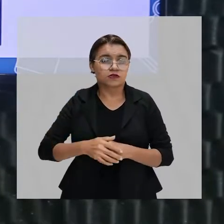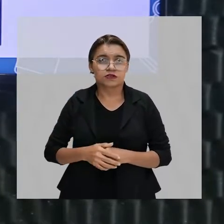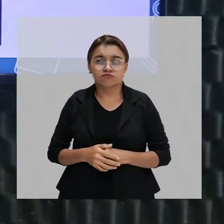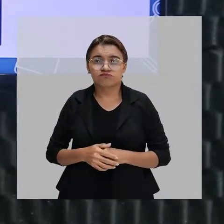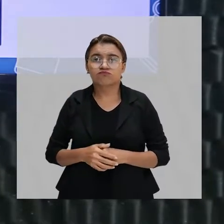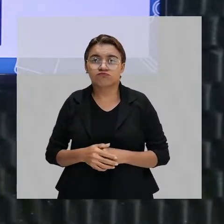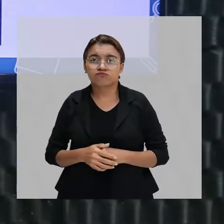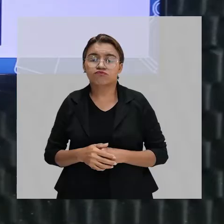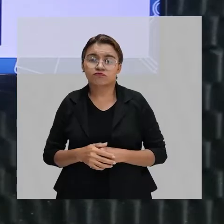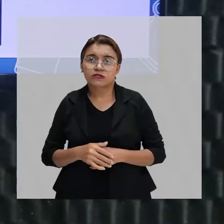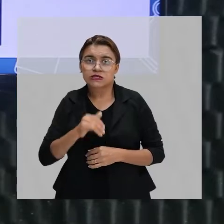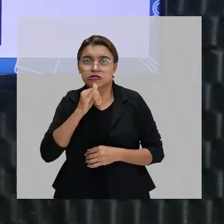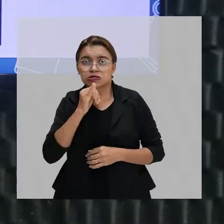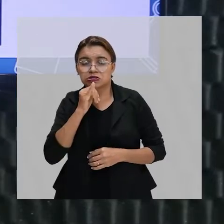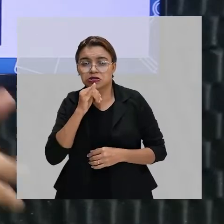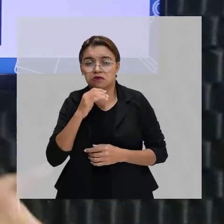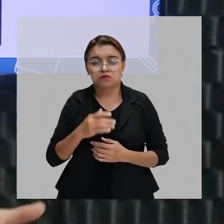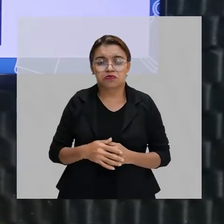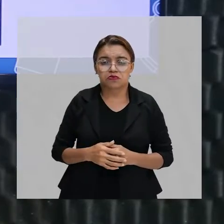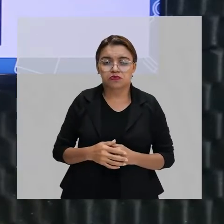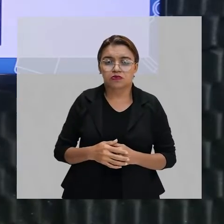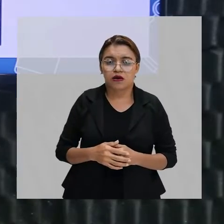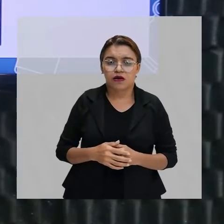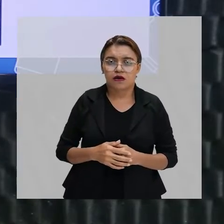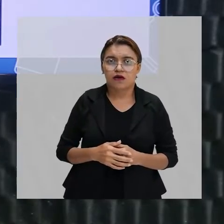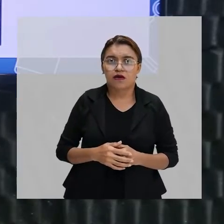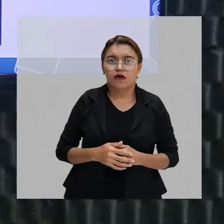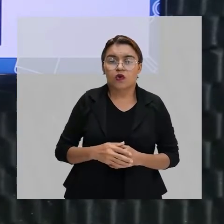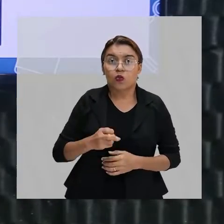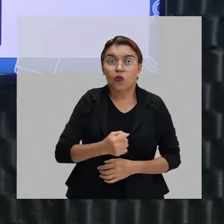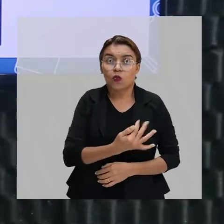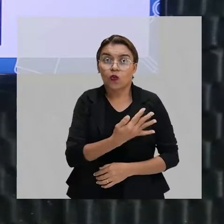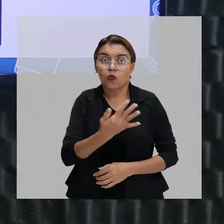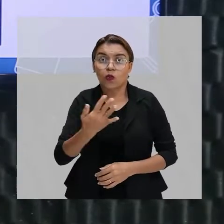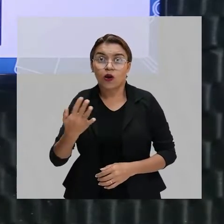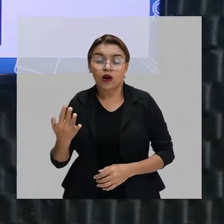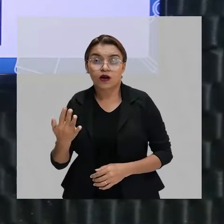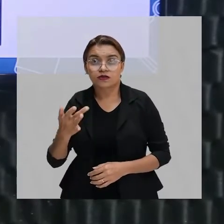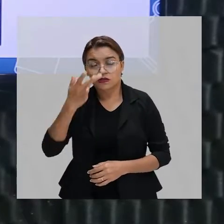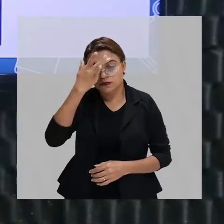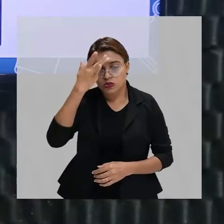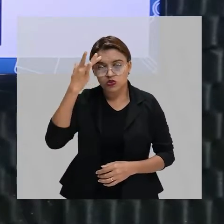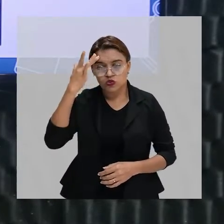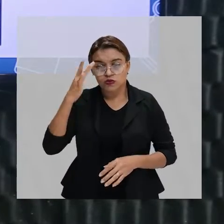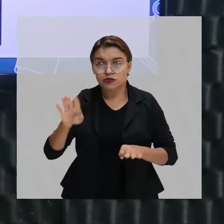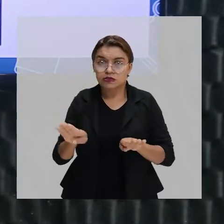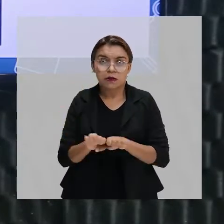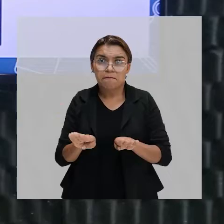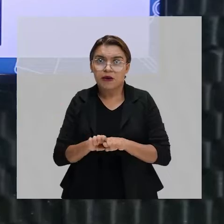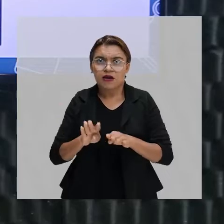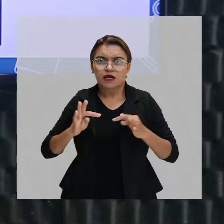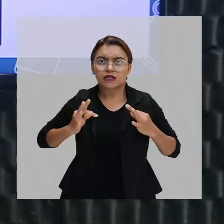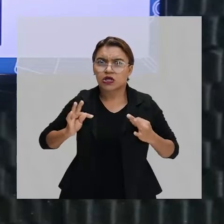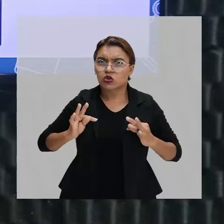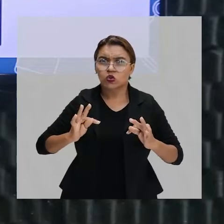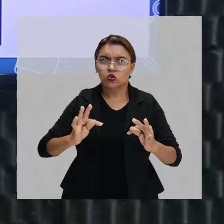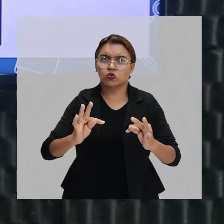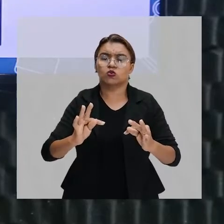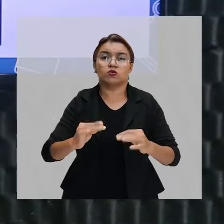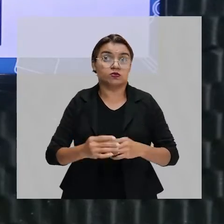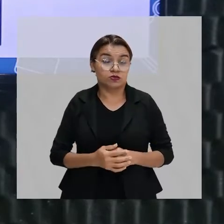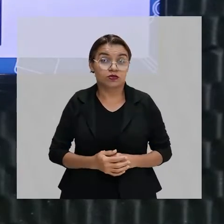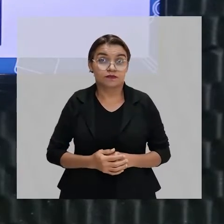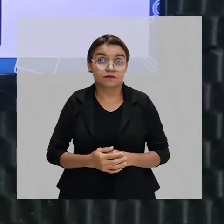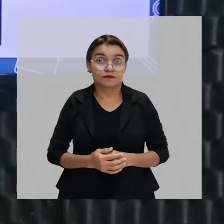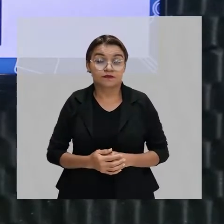de acordo com o seu tamanho dos seus exércitos da sua tecnologia então uma guerra deve tá dá muita das vezes